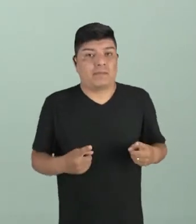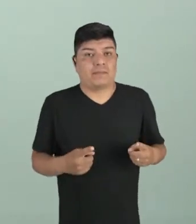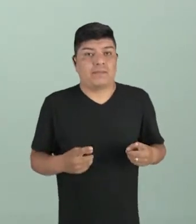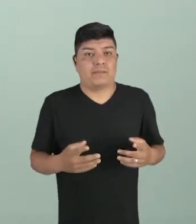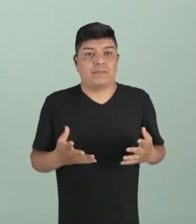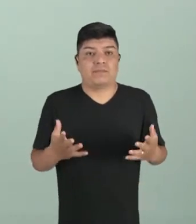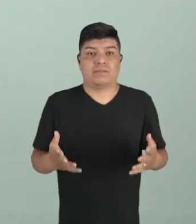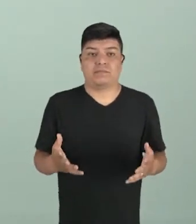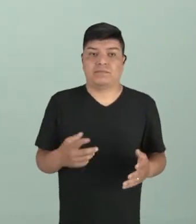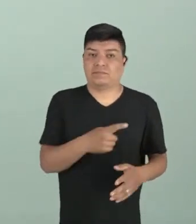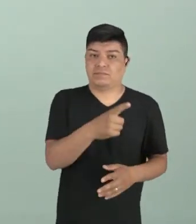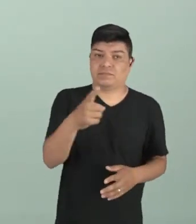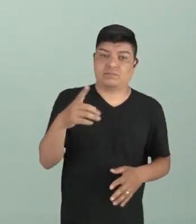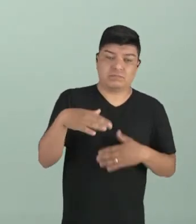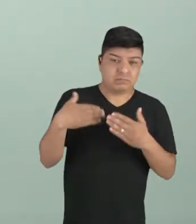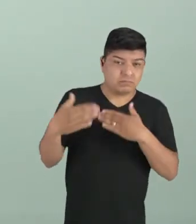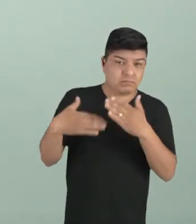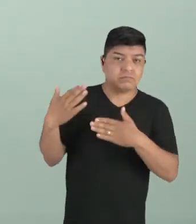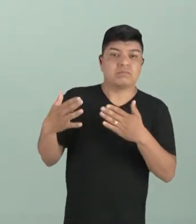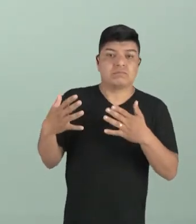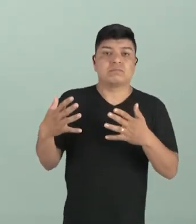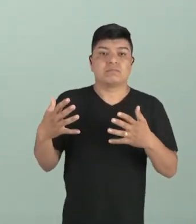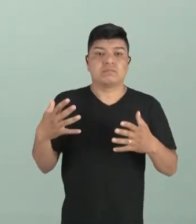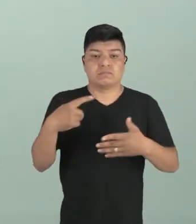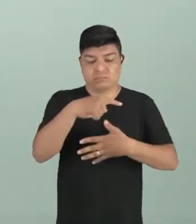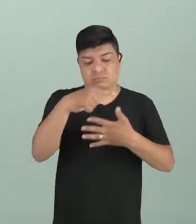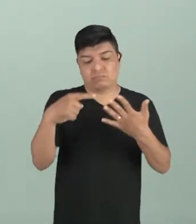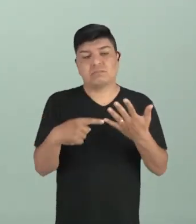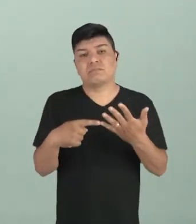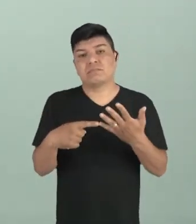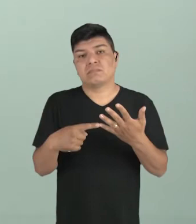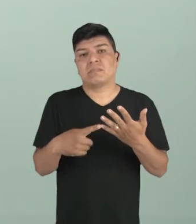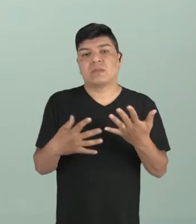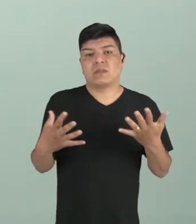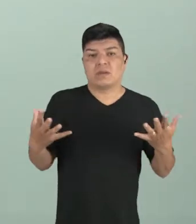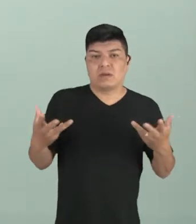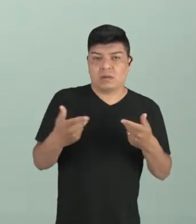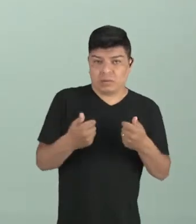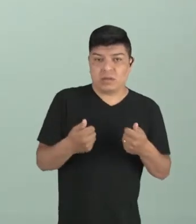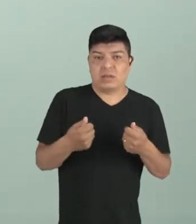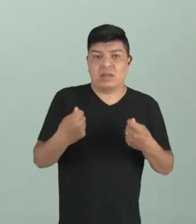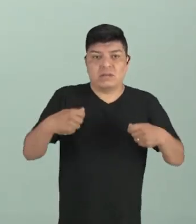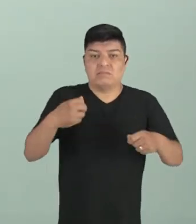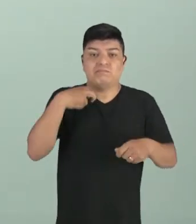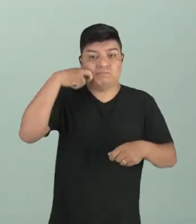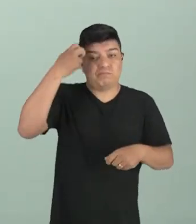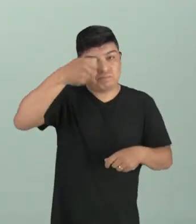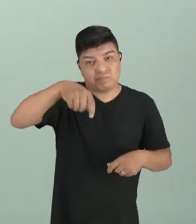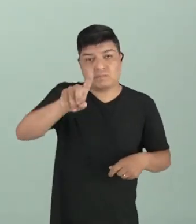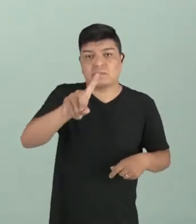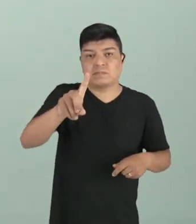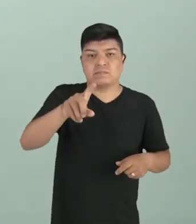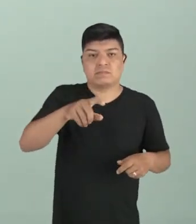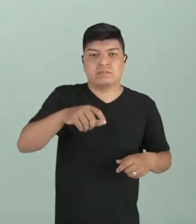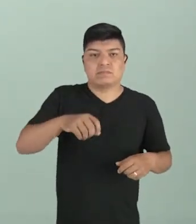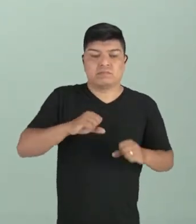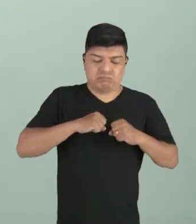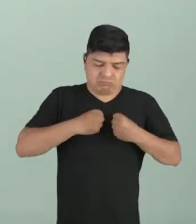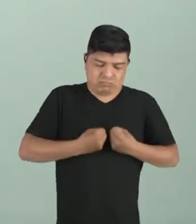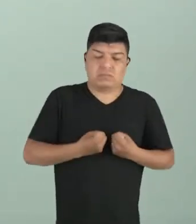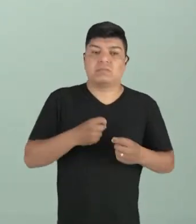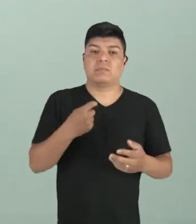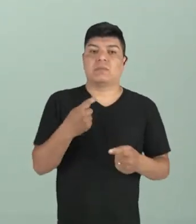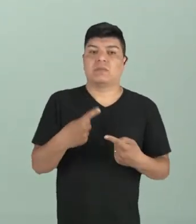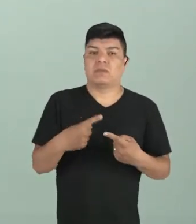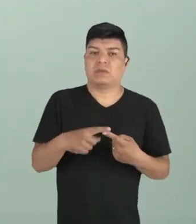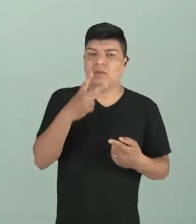uma das coisas, assim, para você desenvolver as competências na língua estrangeira é você não ter vergonha, tá, galerinha? Então, assim, se esforce, leia, mesmo que você